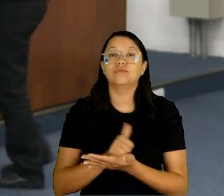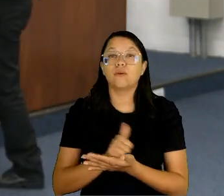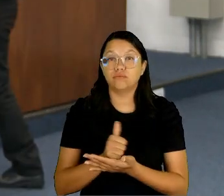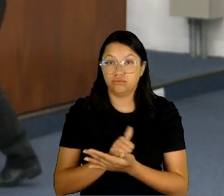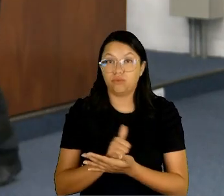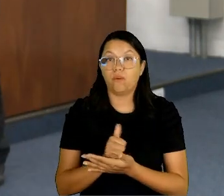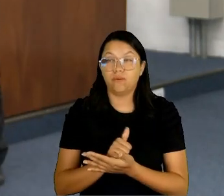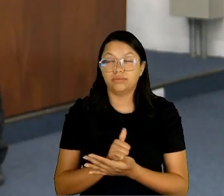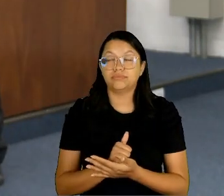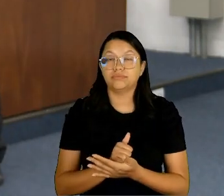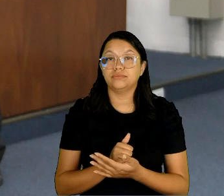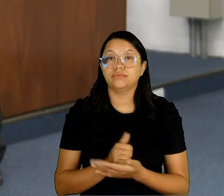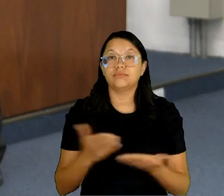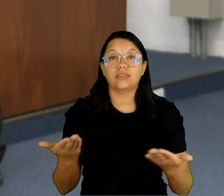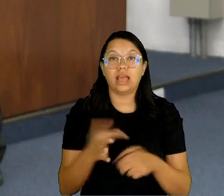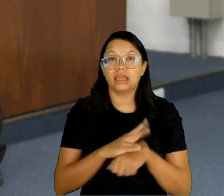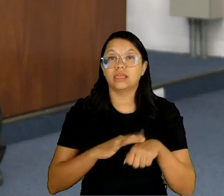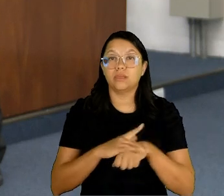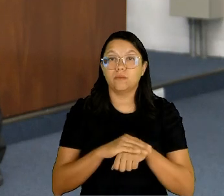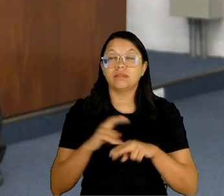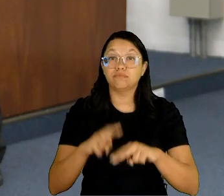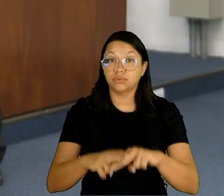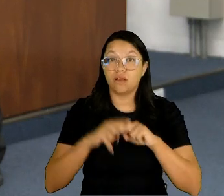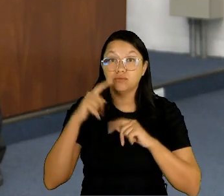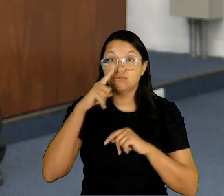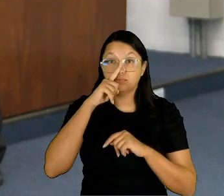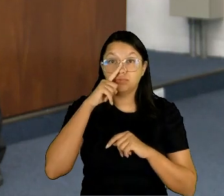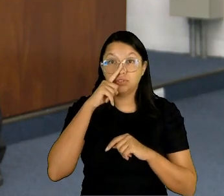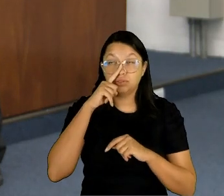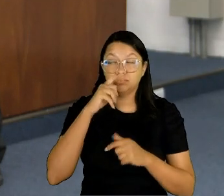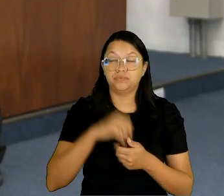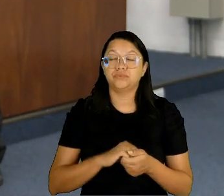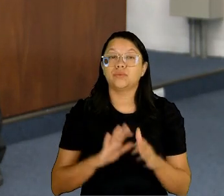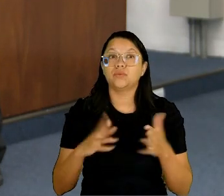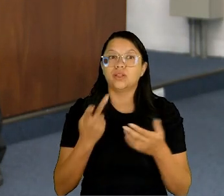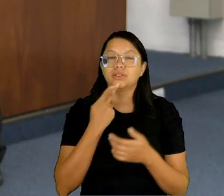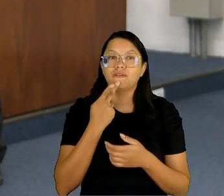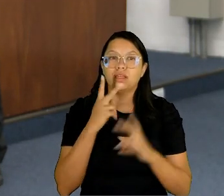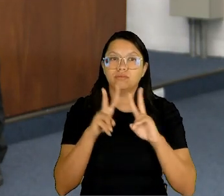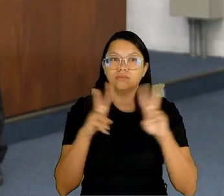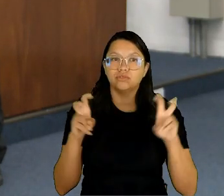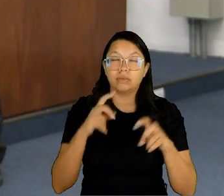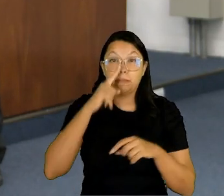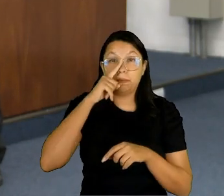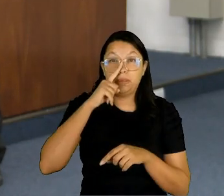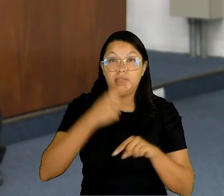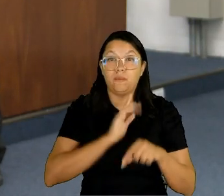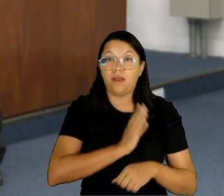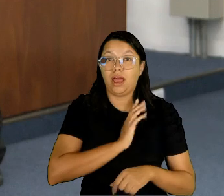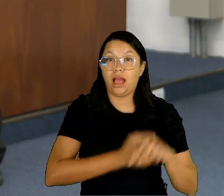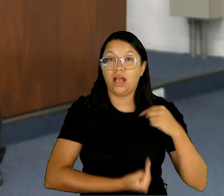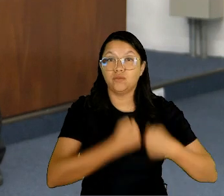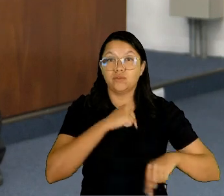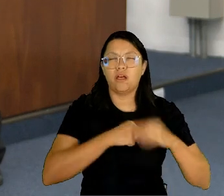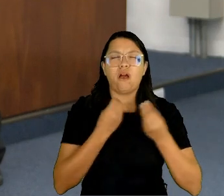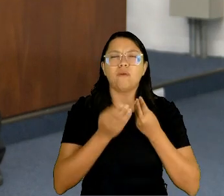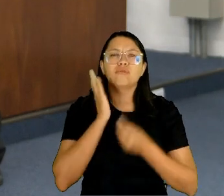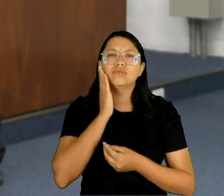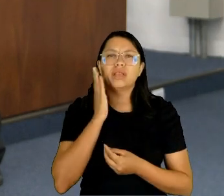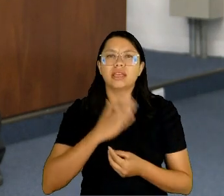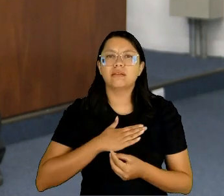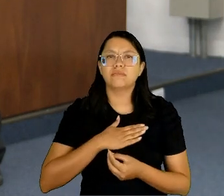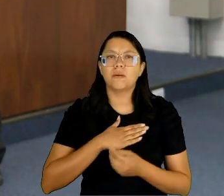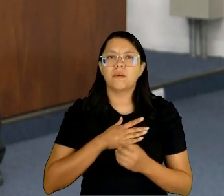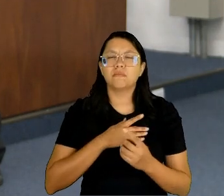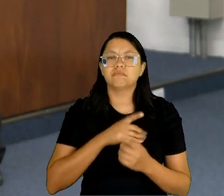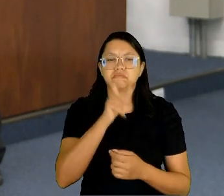efetivamente no controle das comorbidades e dos fatores de risco. E quando a gente está falando de risco cardiovascular, como que eu sei se meu